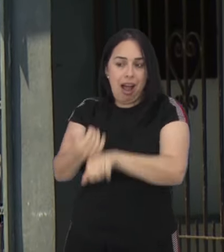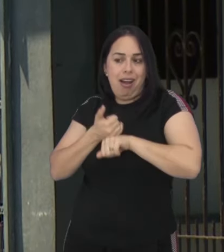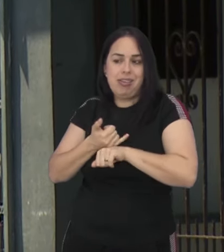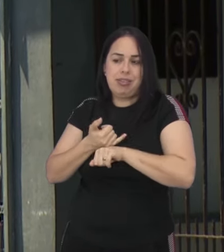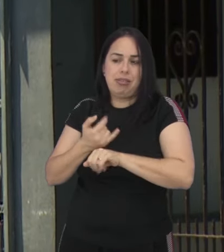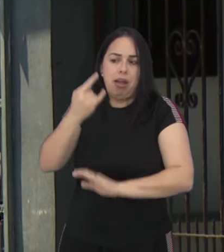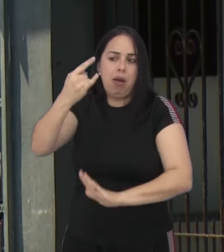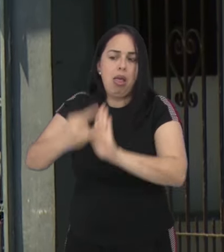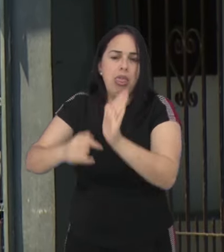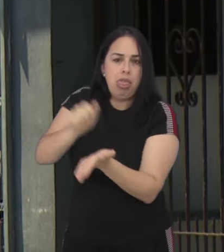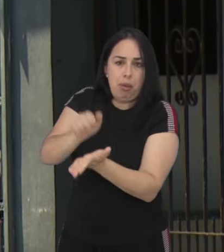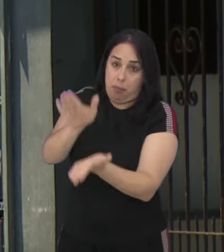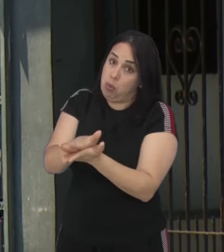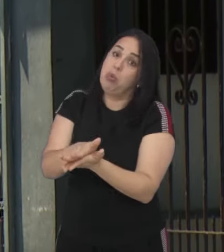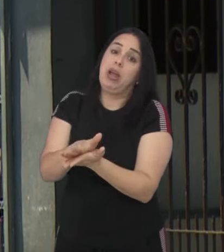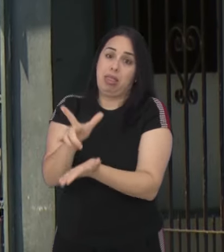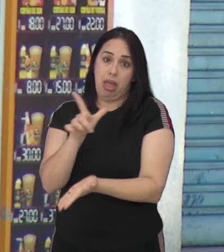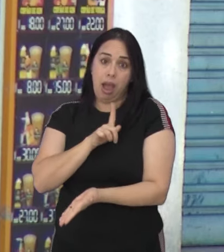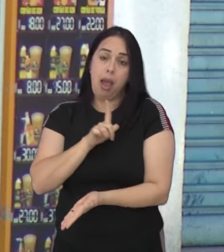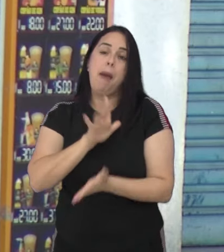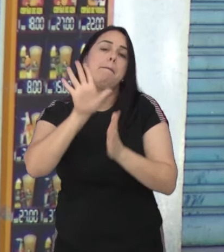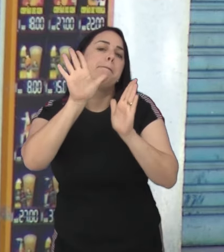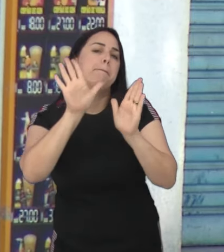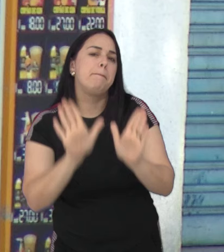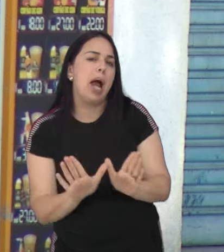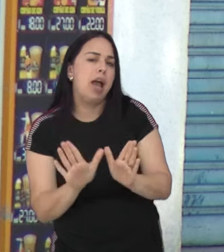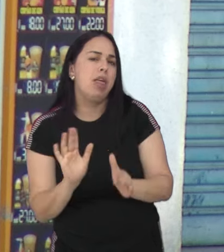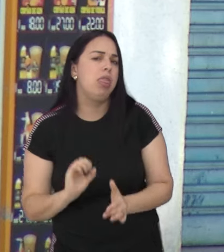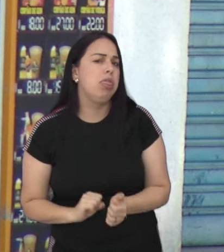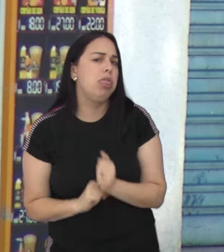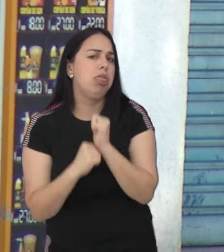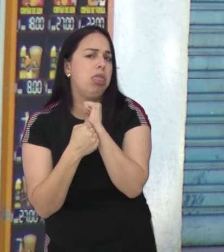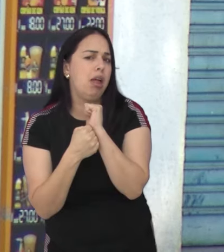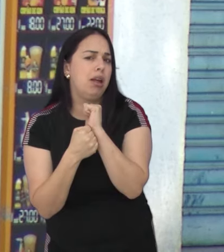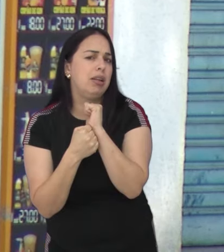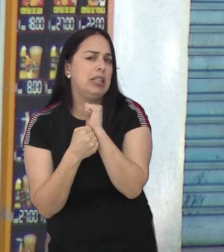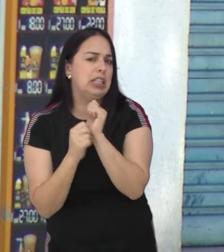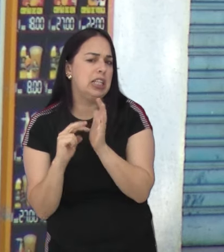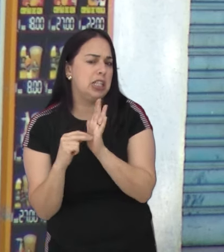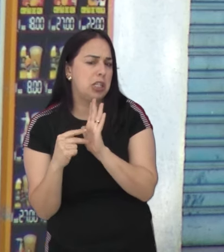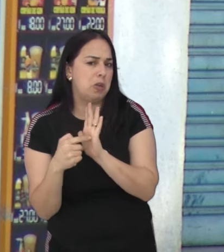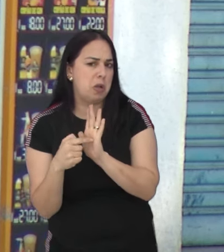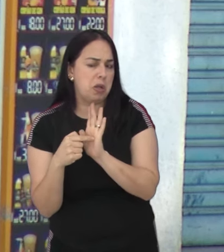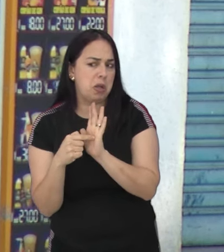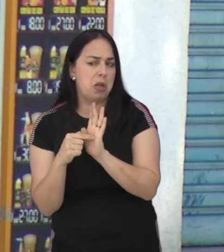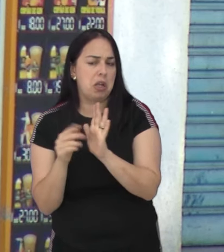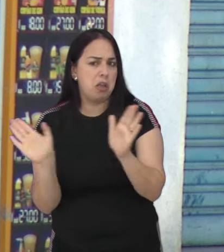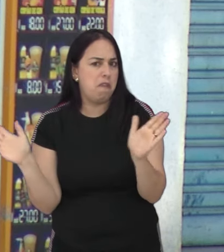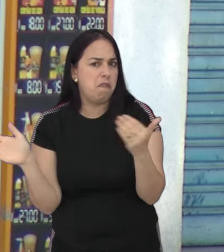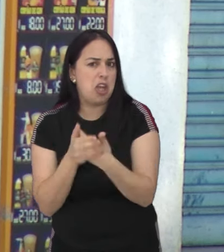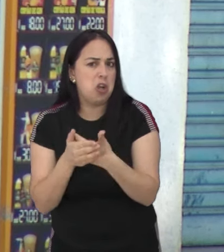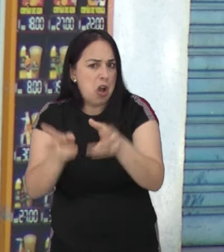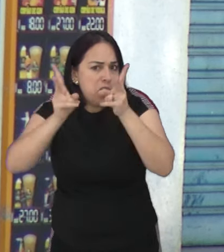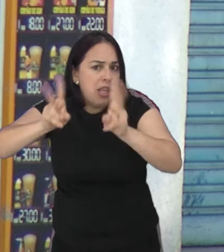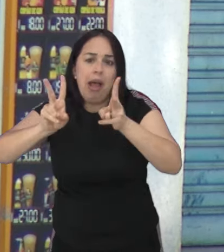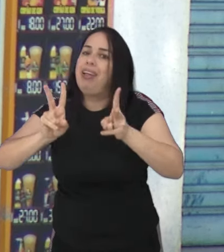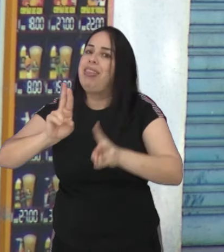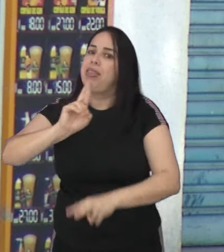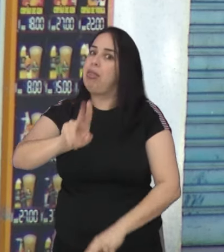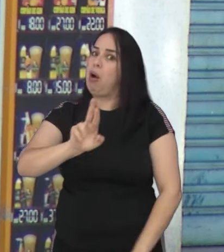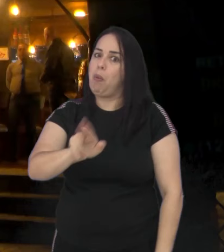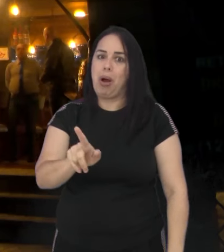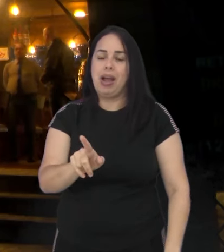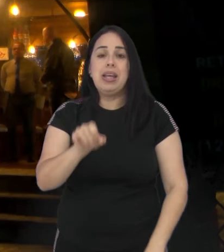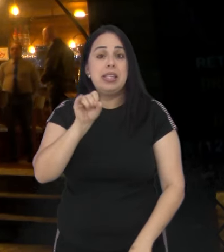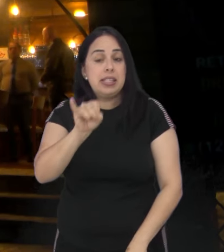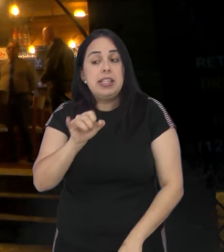recebe uma advertência e até multa mas a palavra interditado não quer dizer que o comércio foi fechado permanentemente